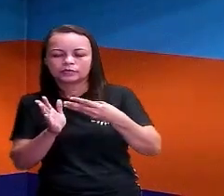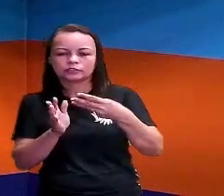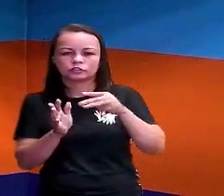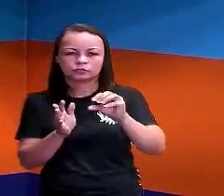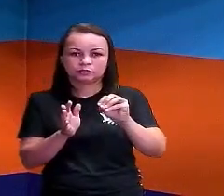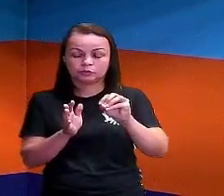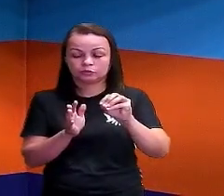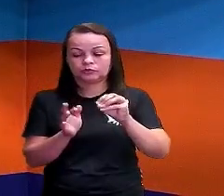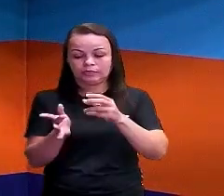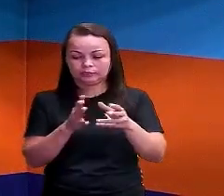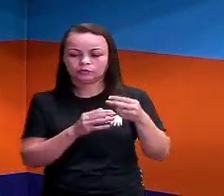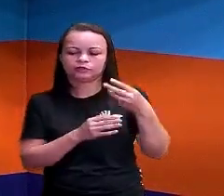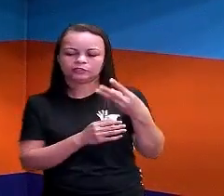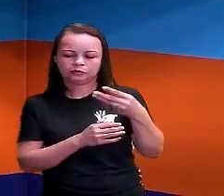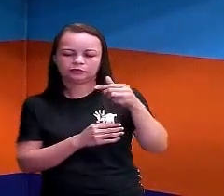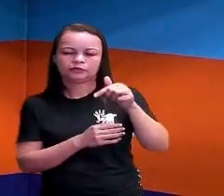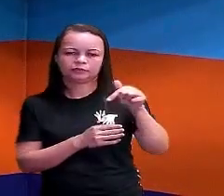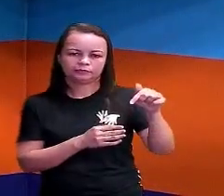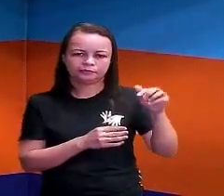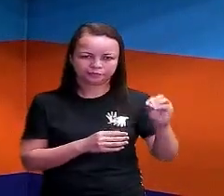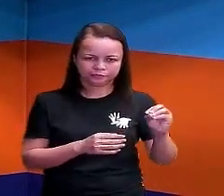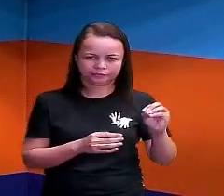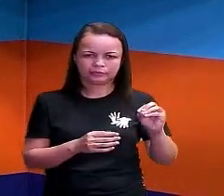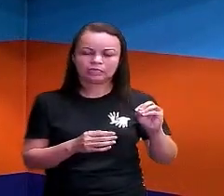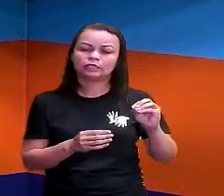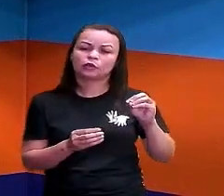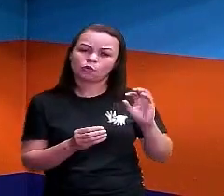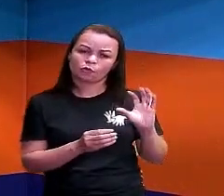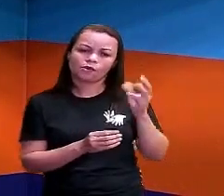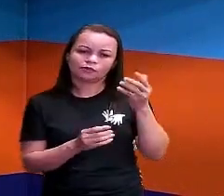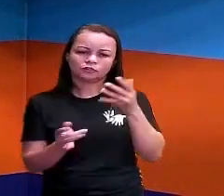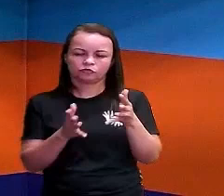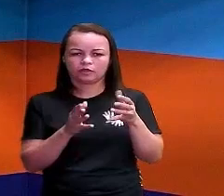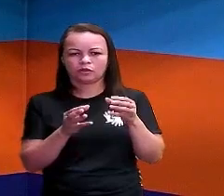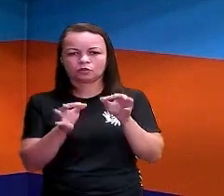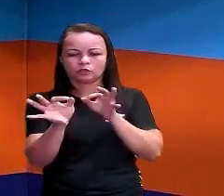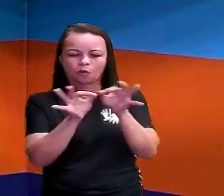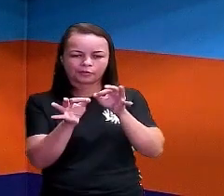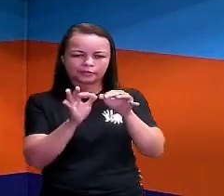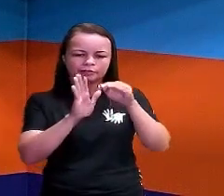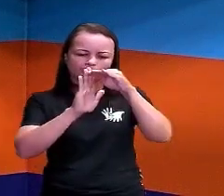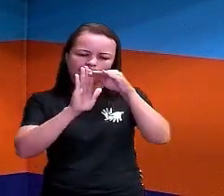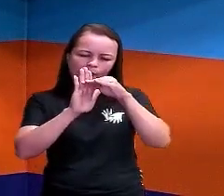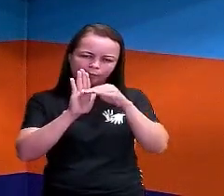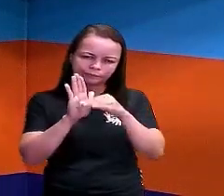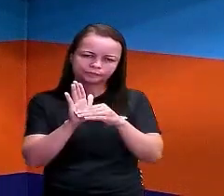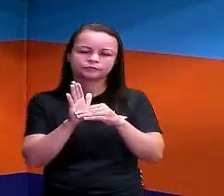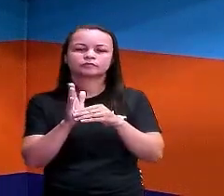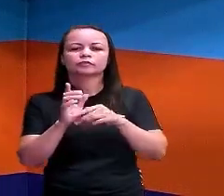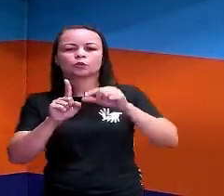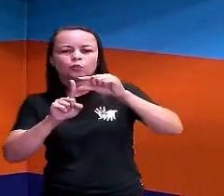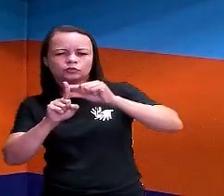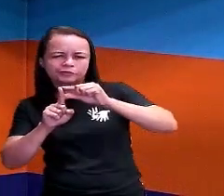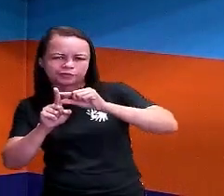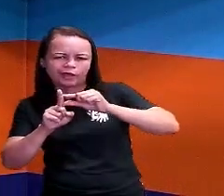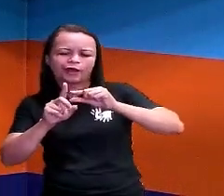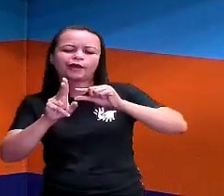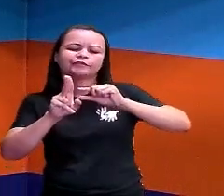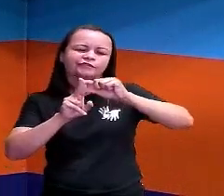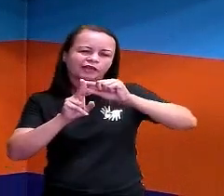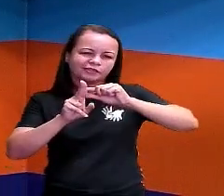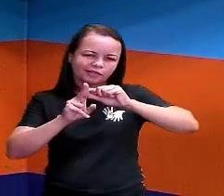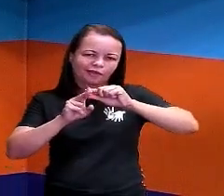70, 3.770. É uma das formas de resolver. Ou armar a conta e fazer unidade embaixo de unidade, depois ir